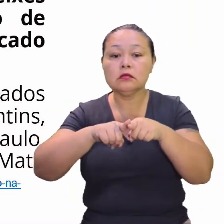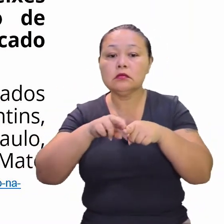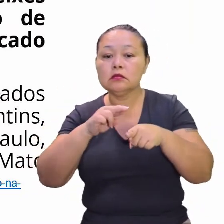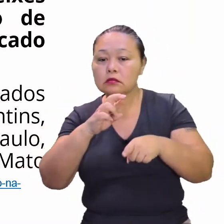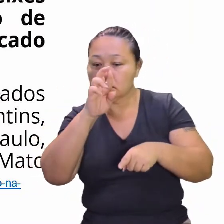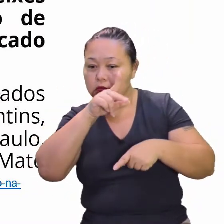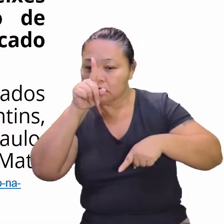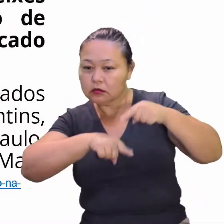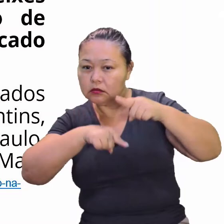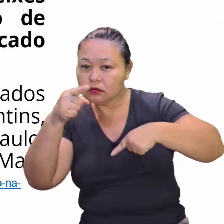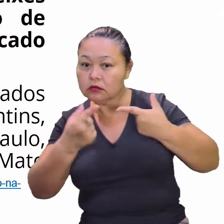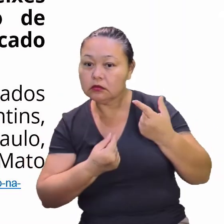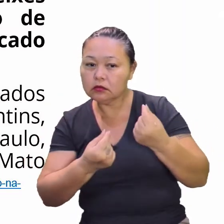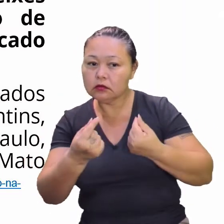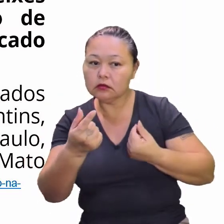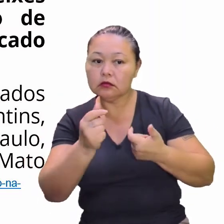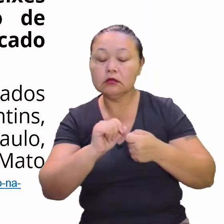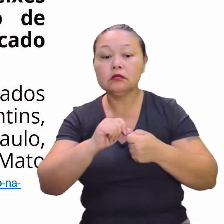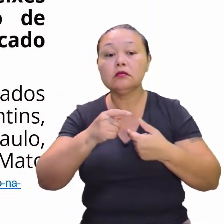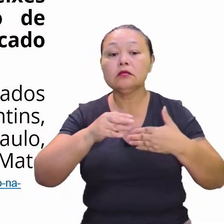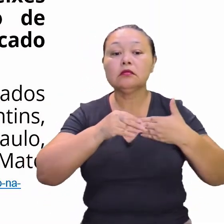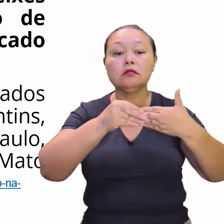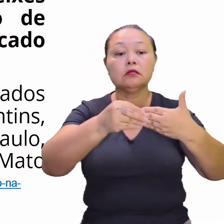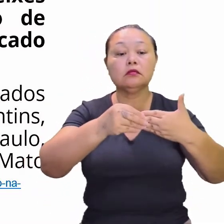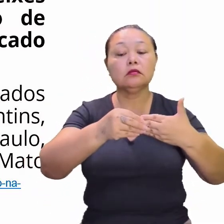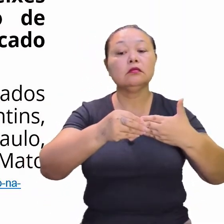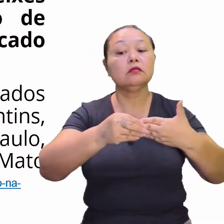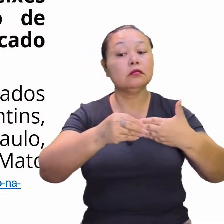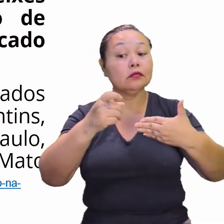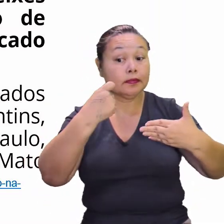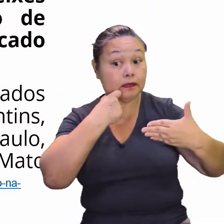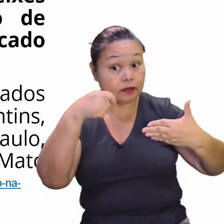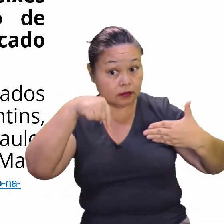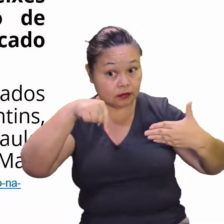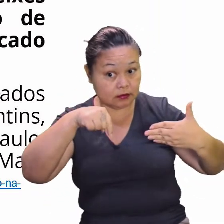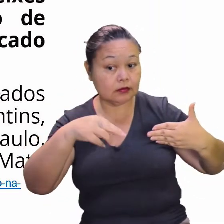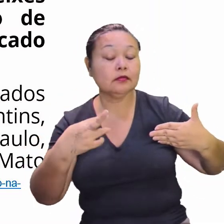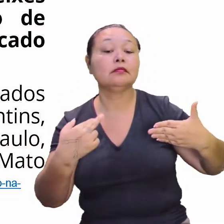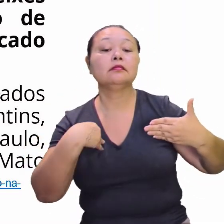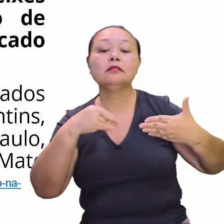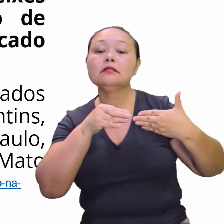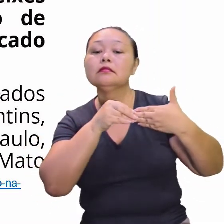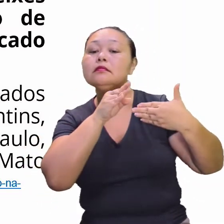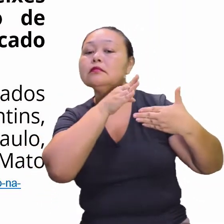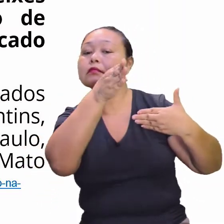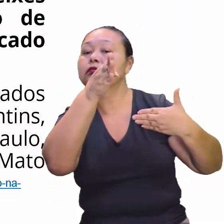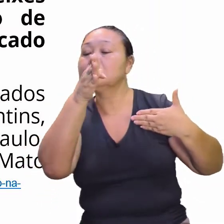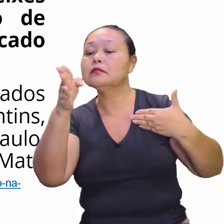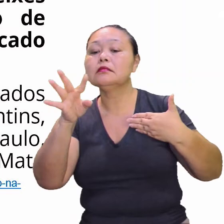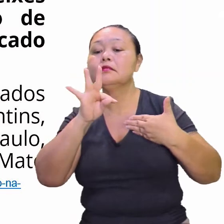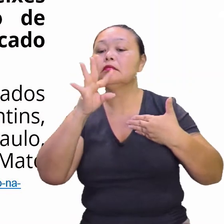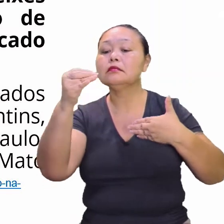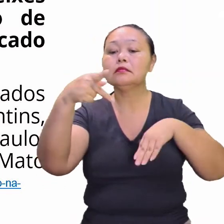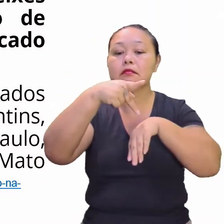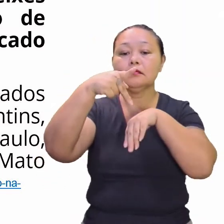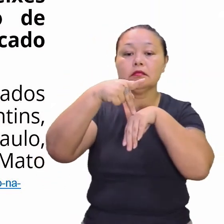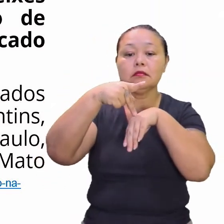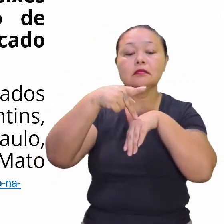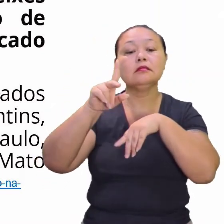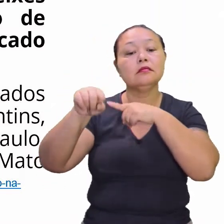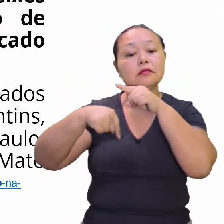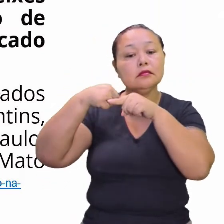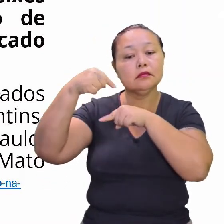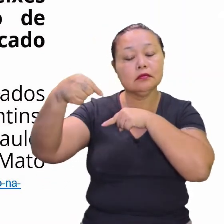dos produtos e comercialização para levar o peixe de Rondônia aos mercados de todo o país. O resultado